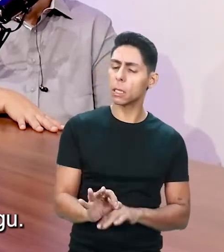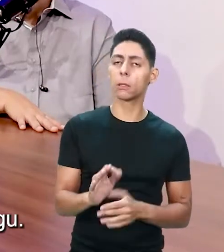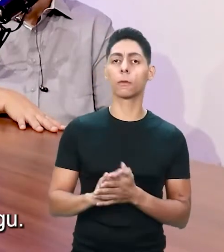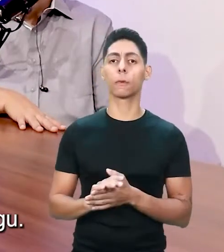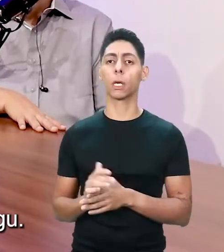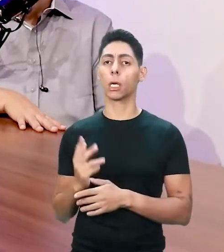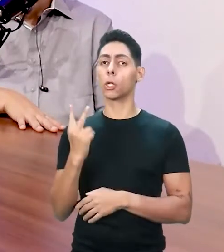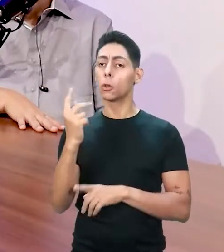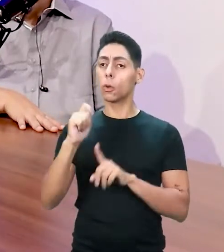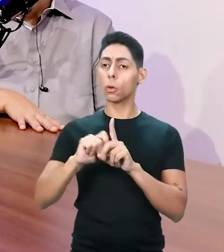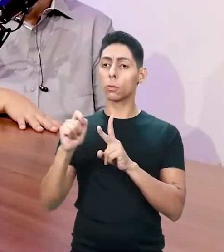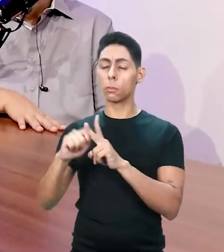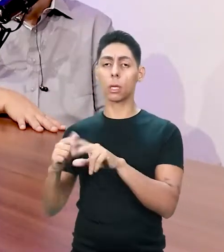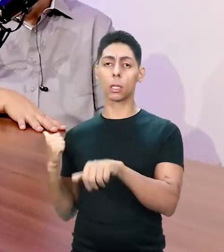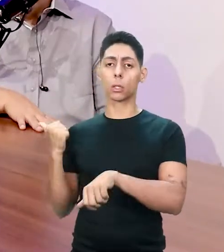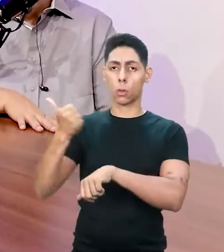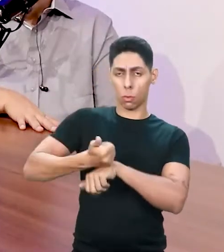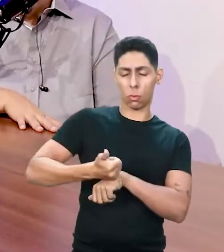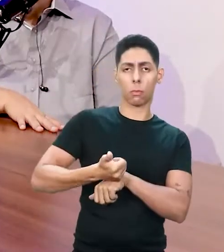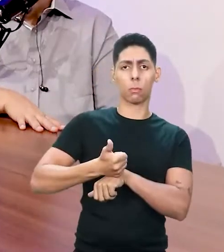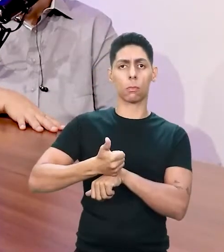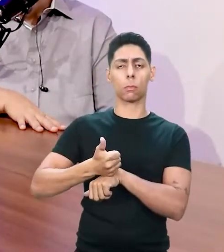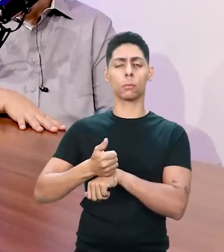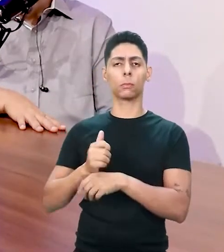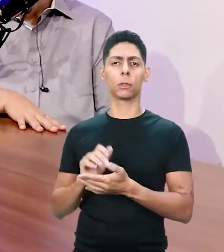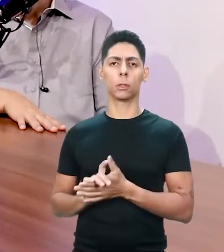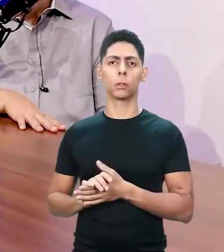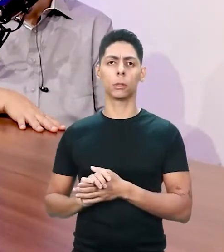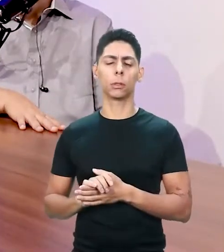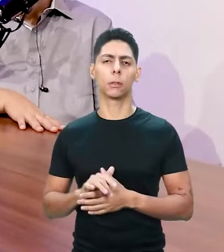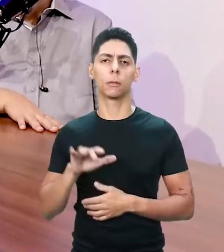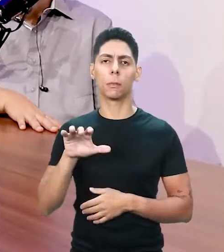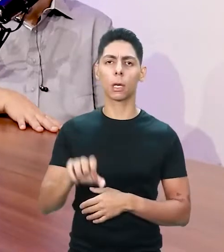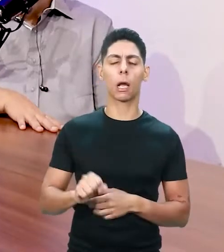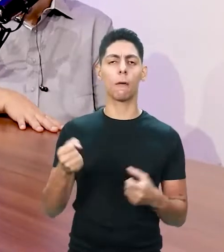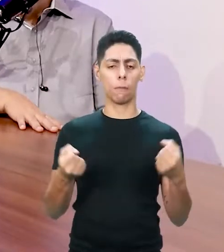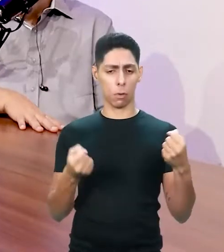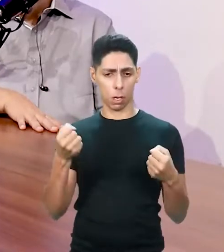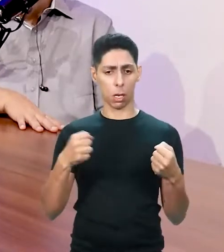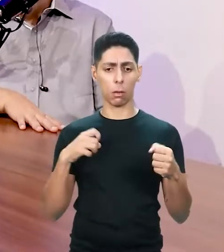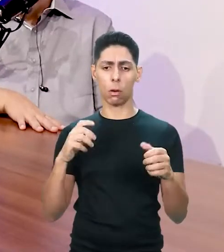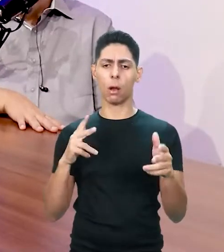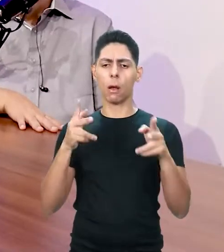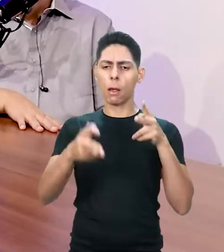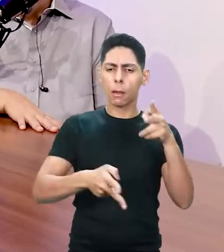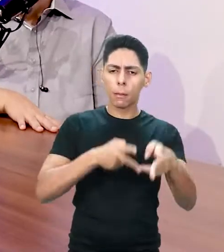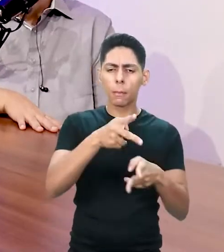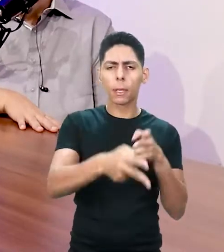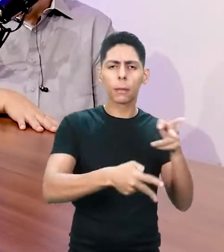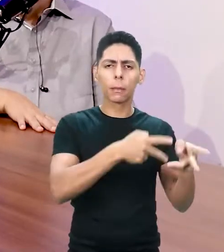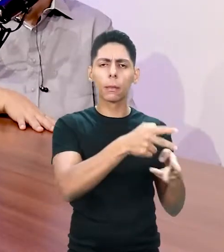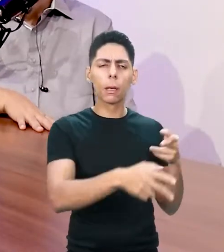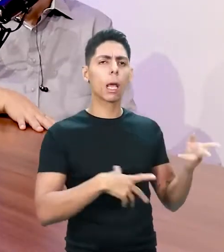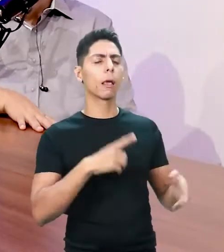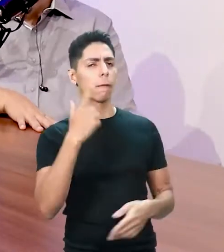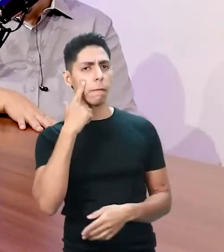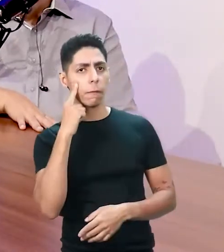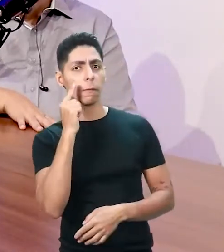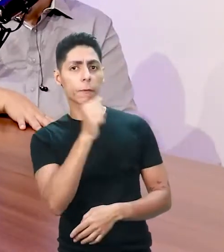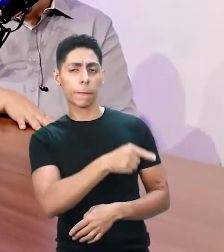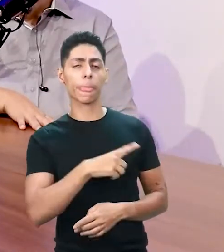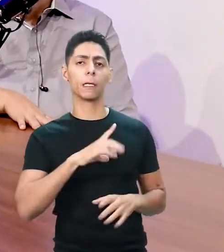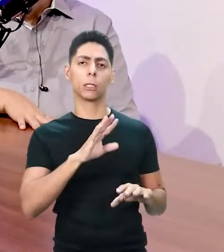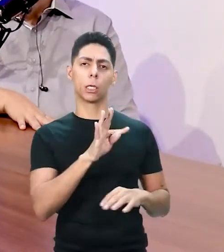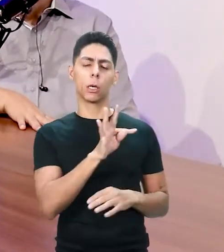cobrindo o Bangu, eu pegava trem na ida, na volta o carro da rádio vinha me pegar, pegava trem, ia para Bangu, cobri o treino do time do Bangu, que era um bom